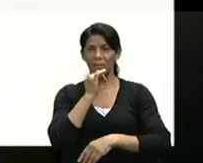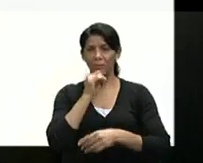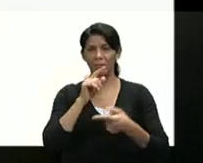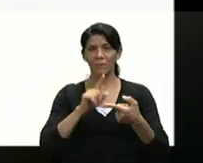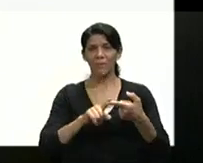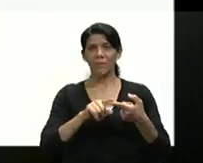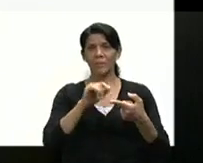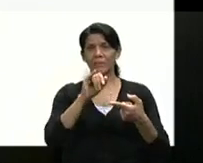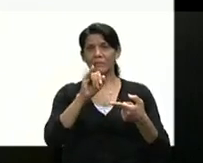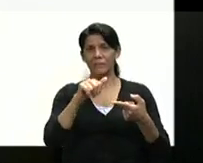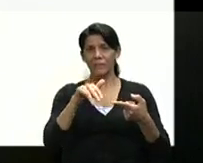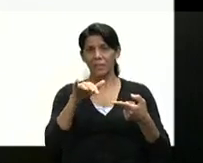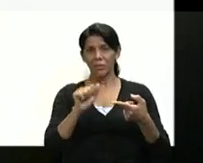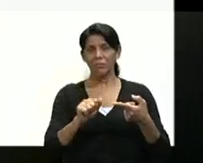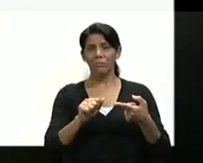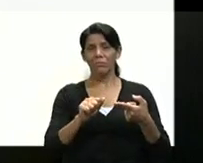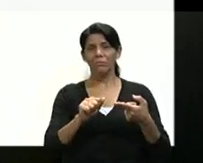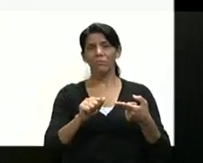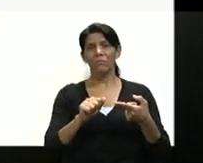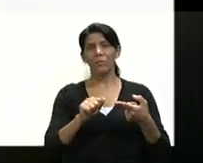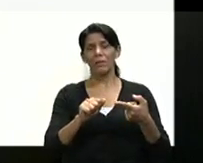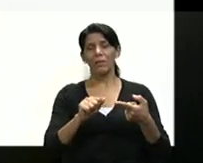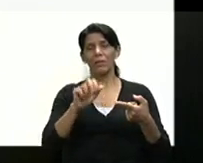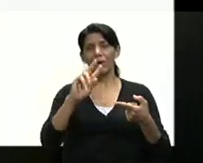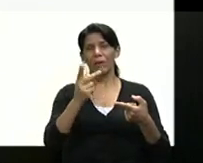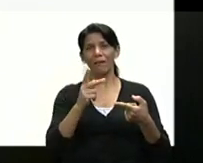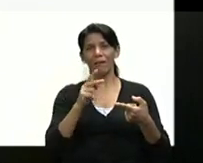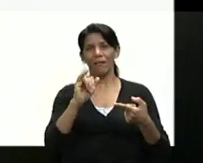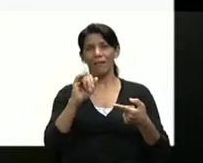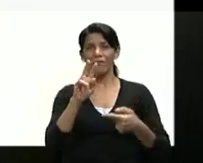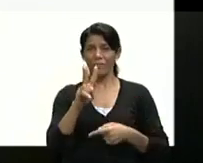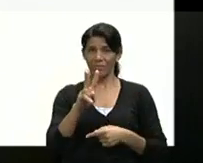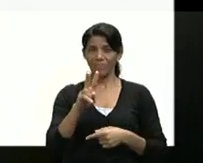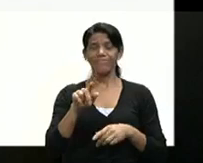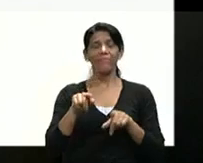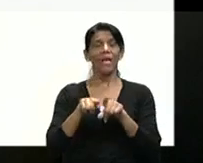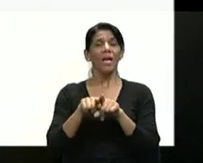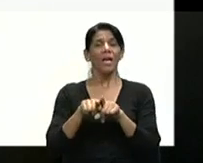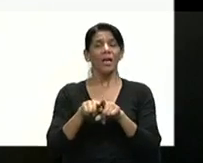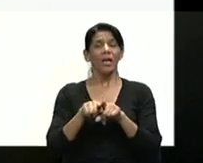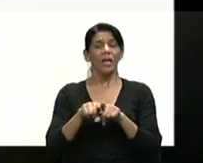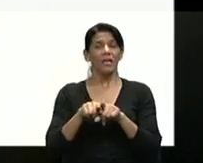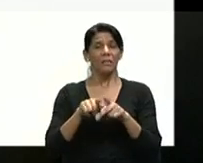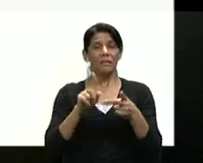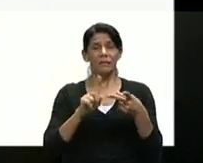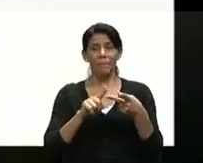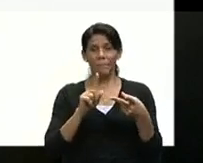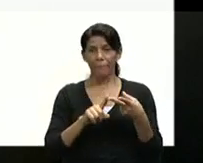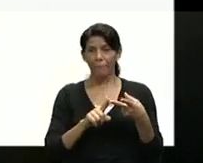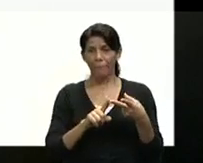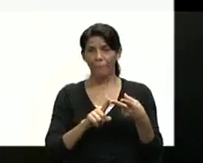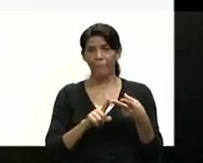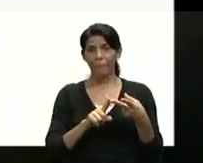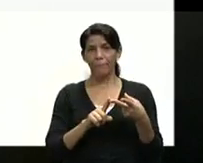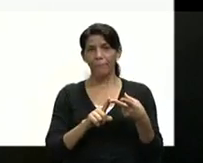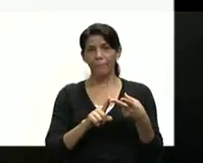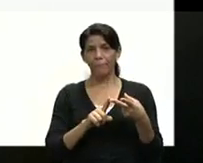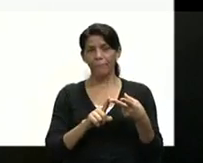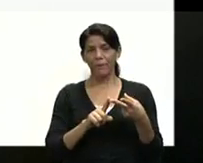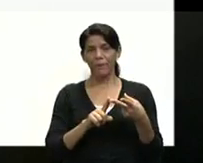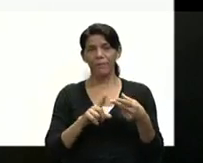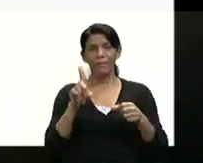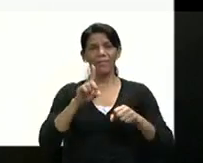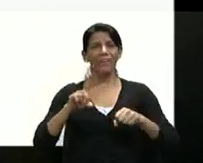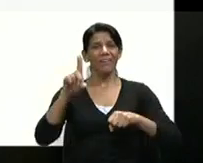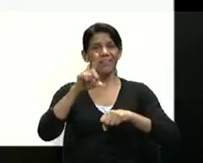da imunodeficiência humana adquirida, né, o HIV, como a presença também do vírus da